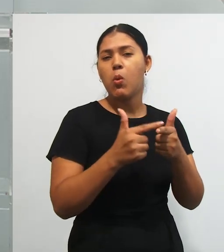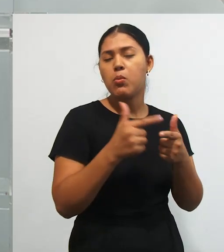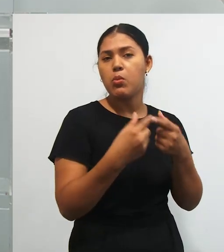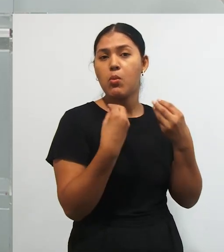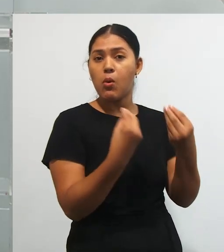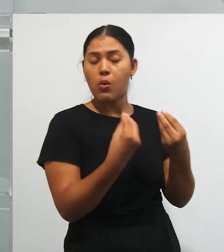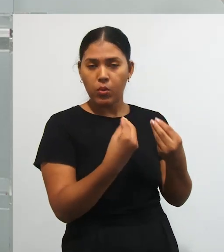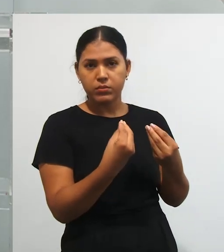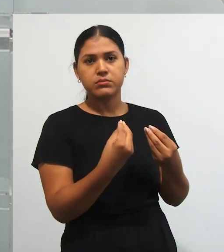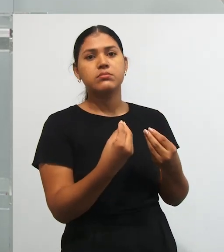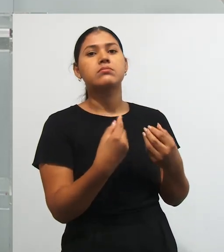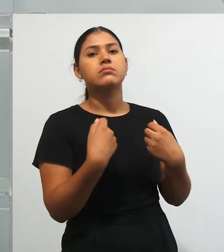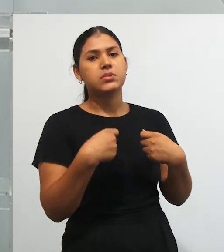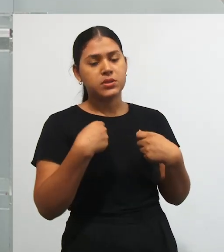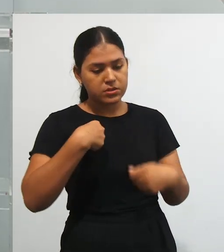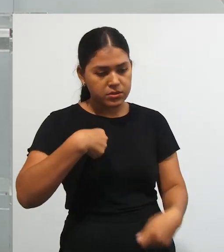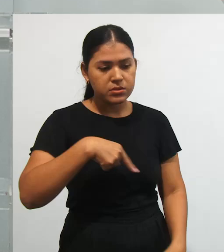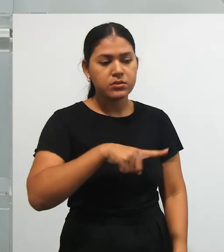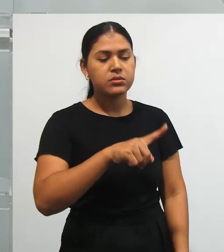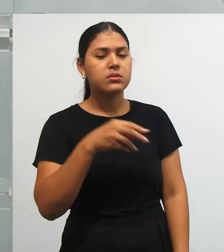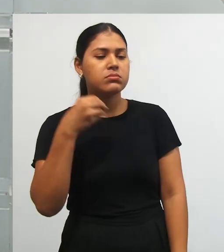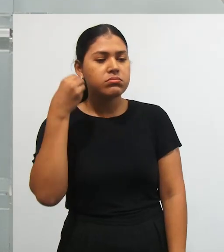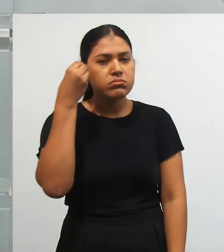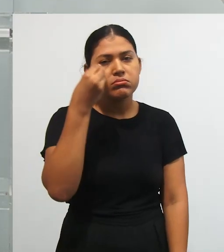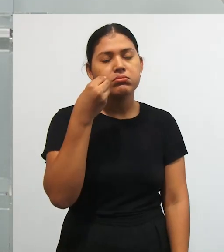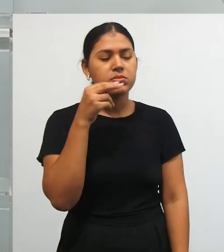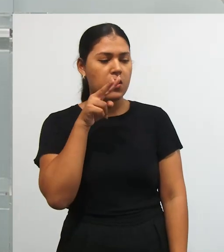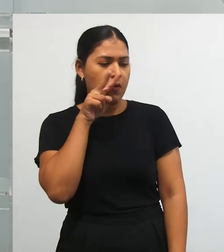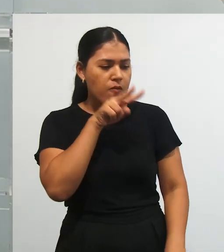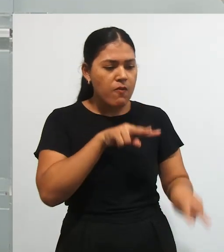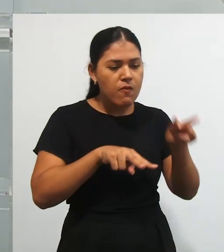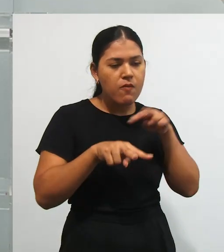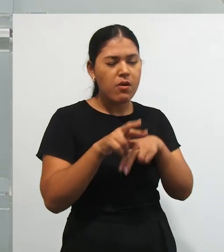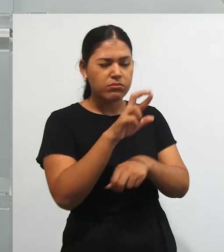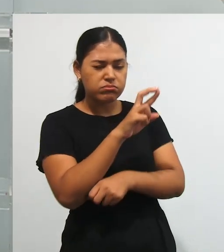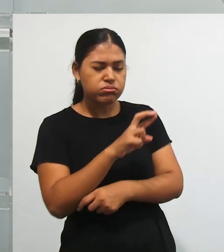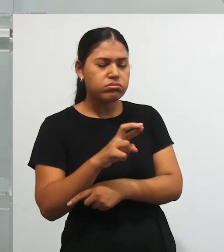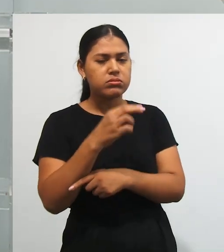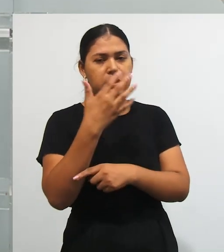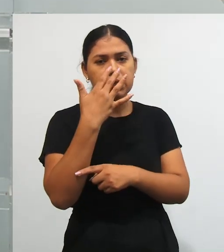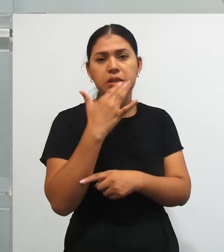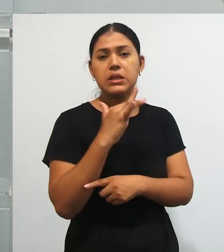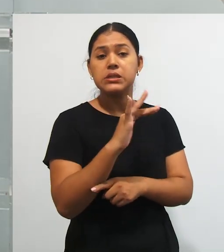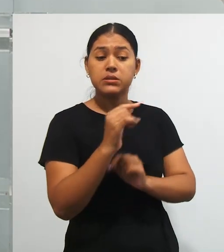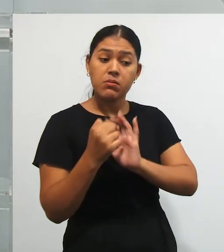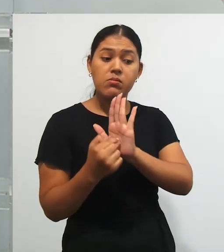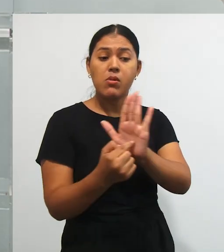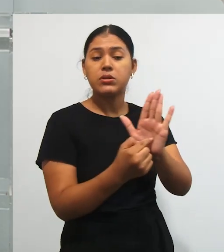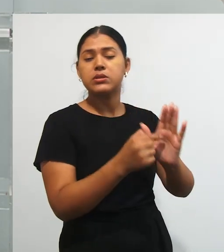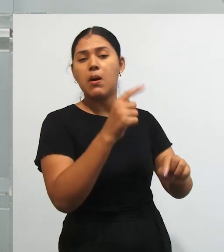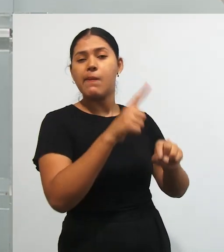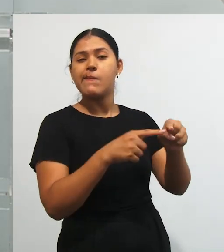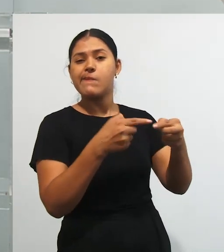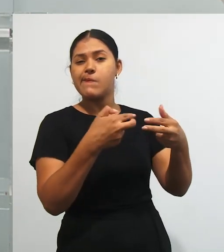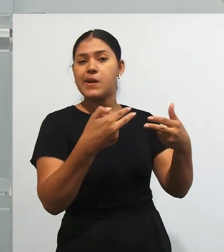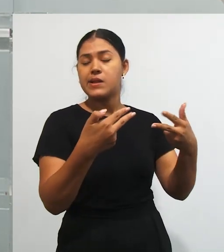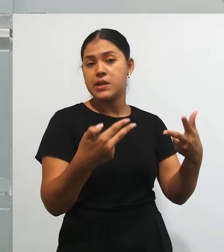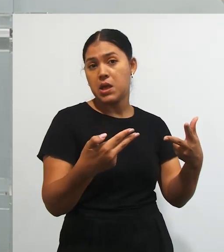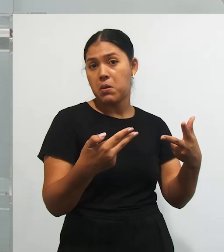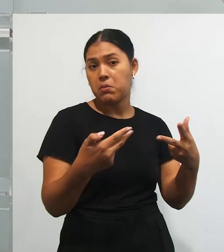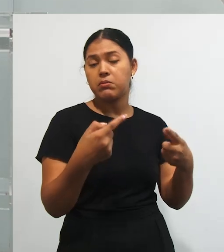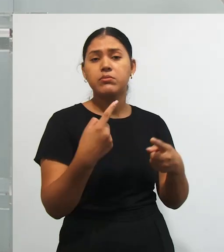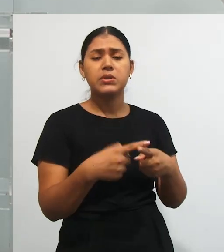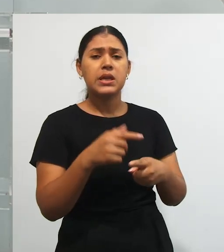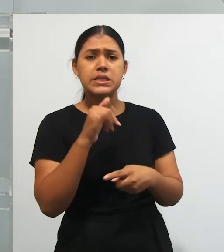que passar algumas horas com essas crianças, você vai ter que apresentar diferentes recursos para essas crianças para ver se é uma questão